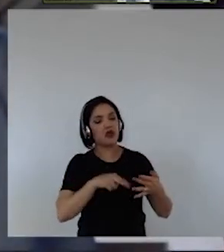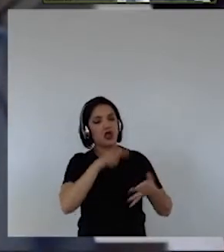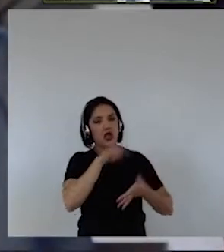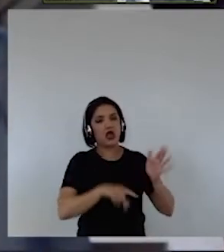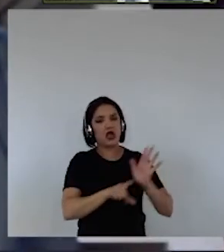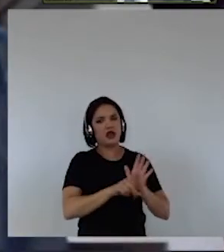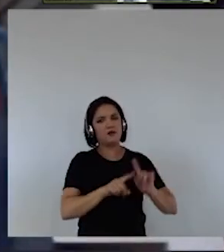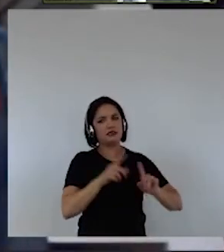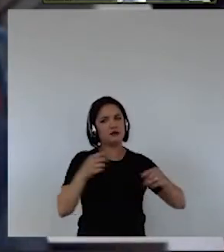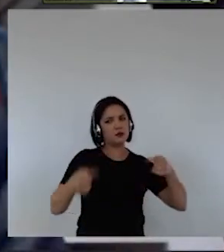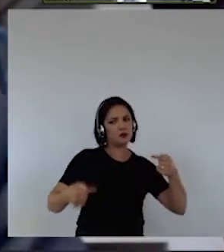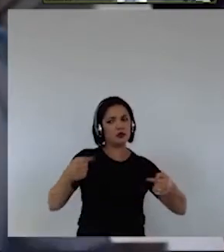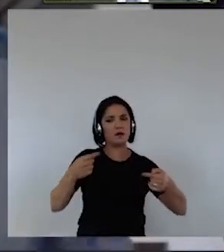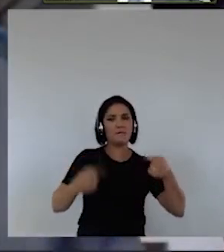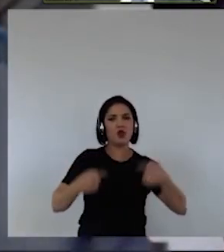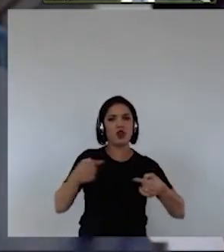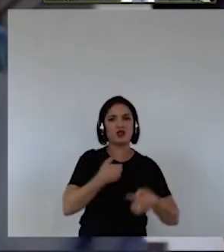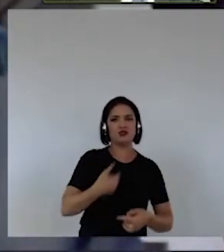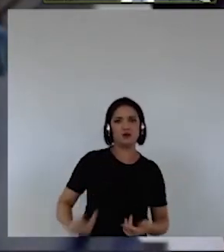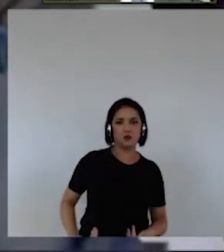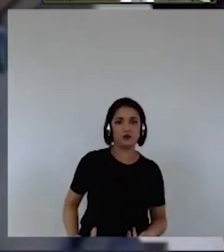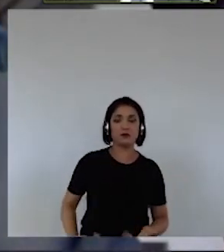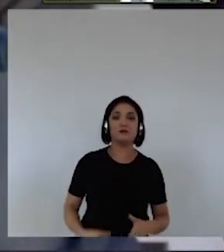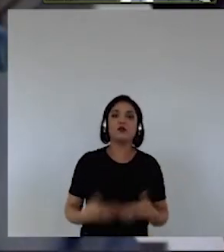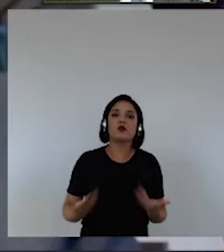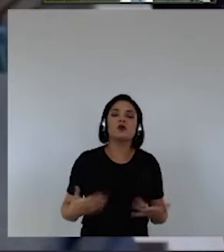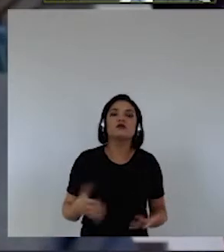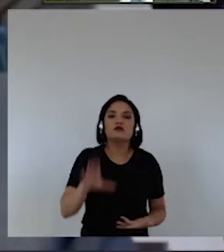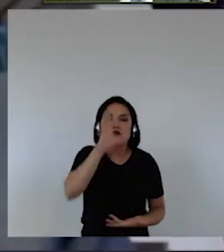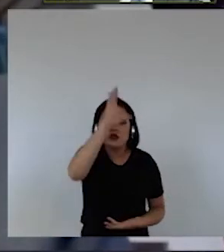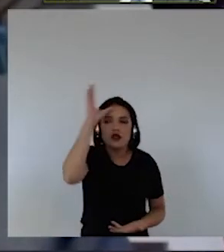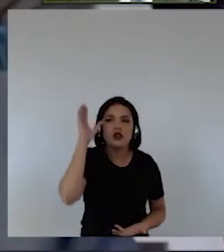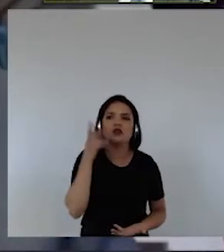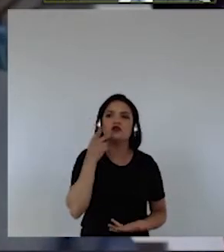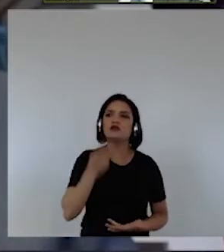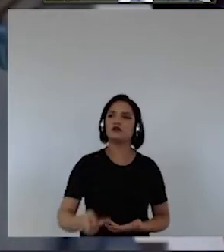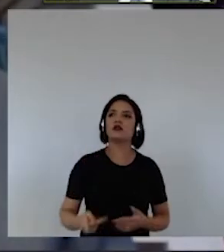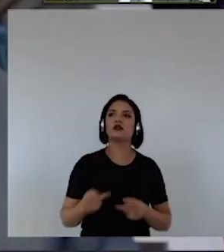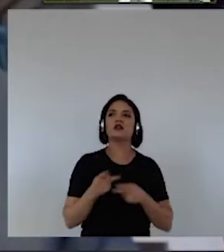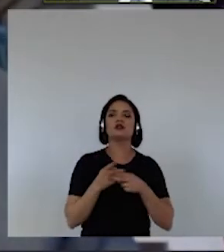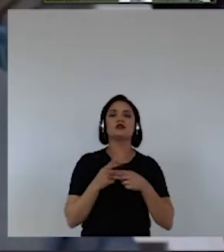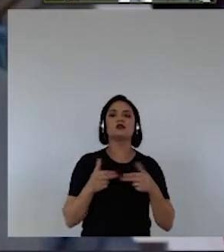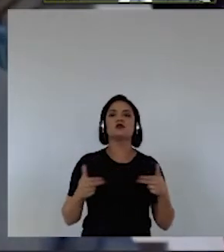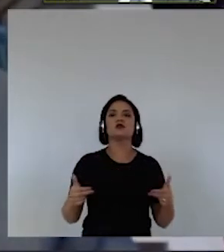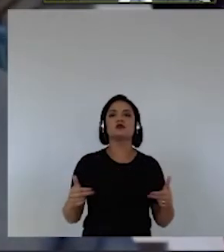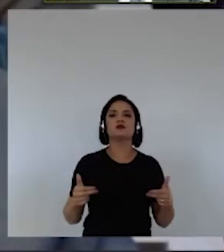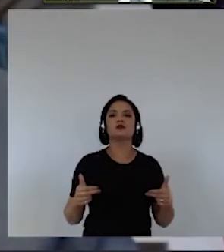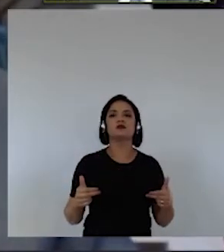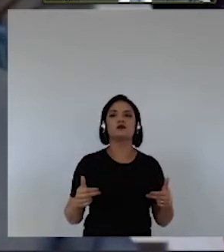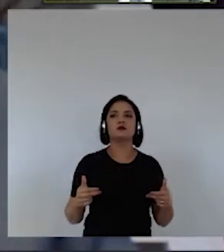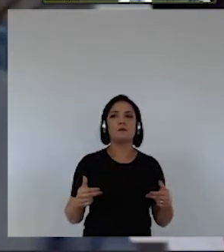de política pública. Então, quando os clientes falam essas questões